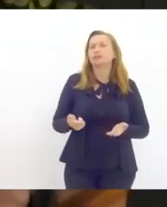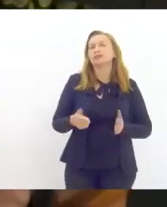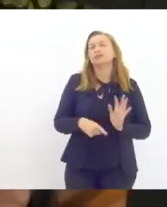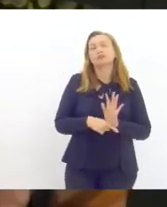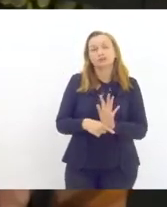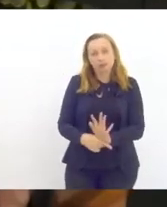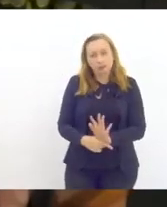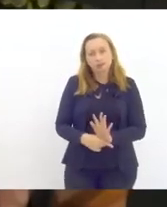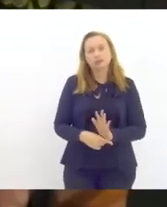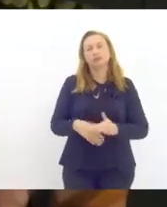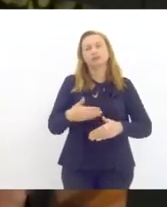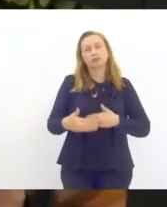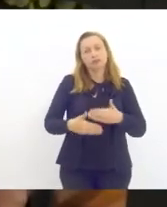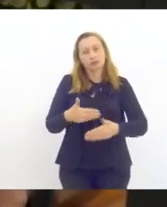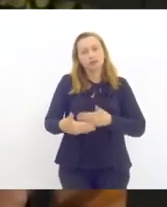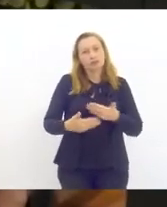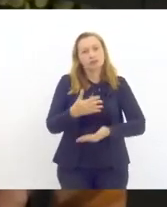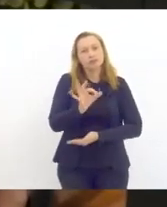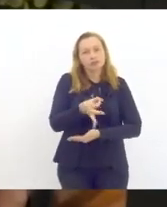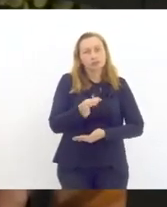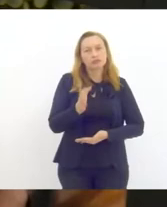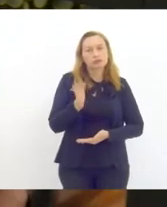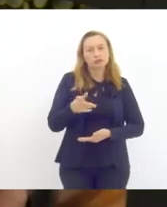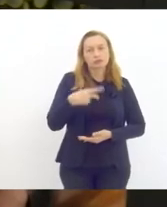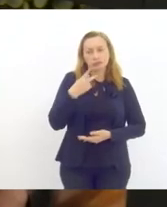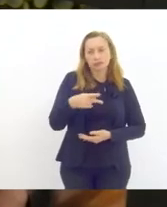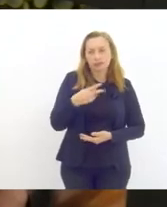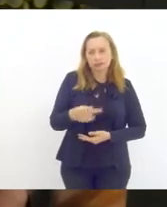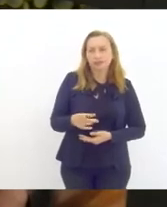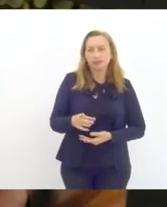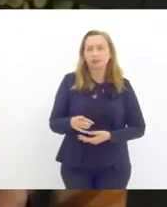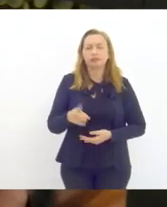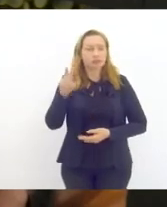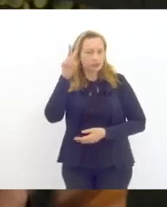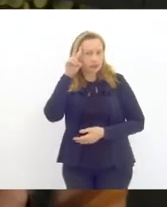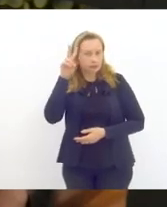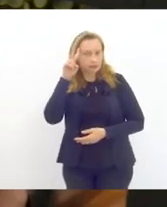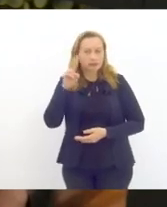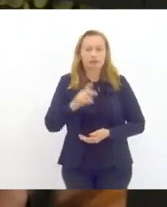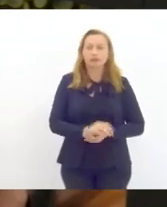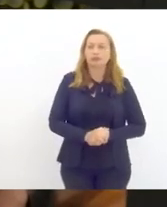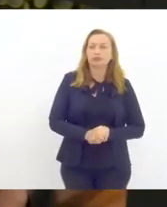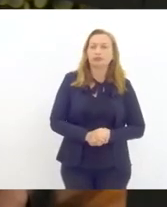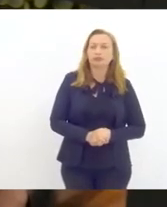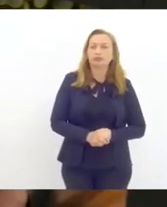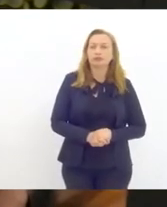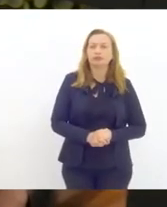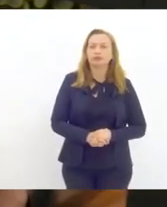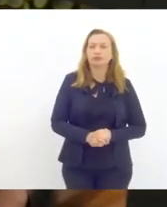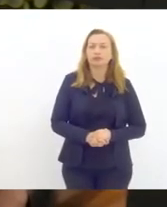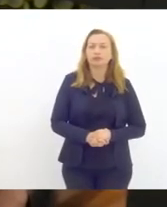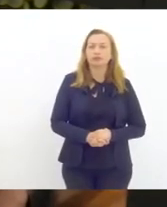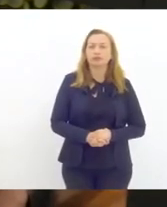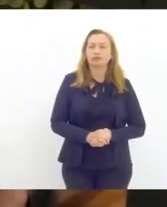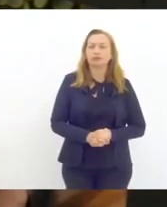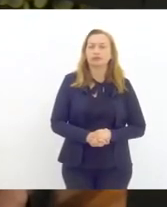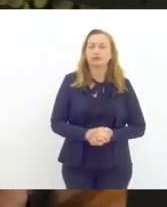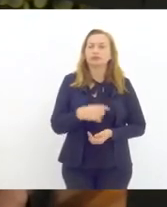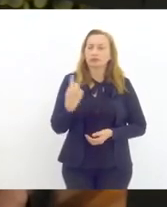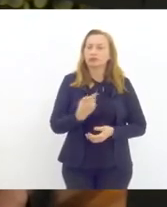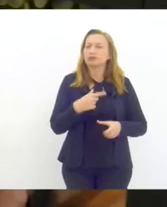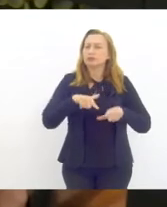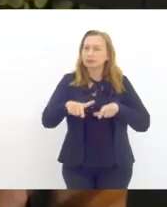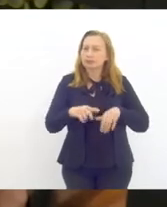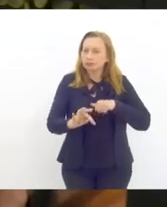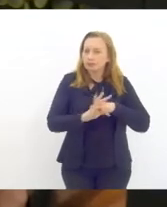contribuir nesse processo exatamente na linha do que eu já disse na audiência de segunda-feira, graças ao nosso papel técnico.